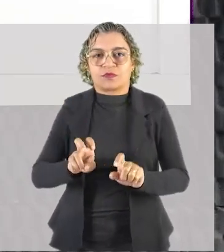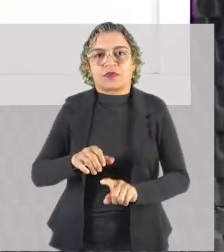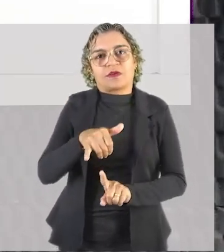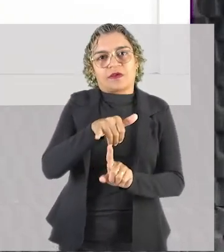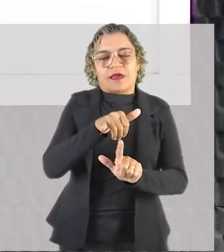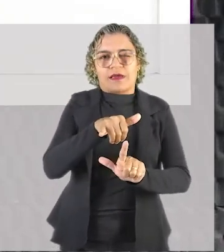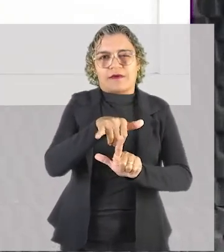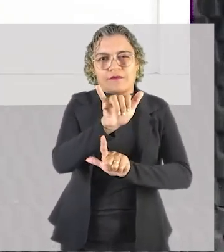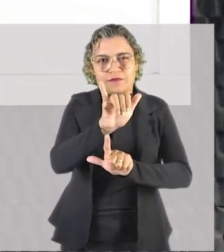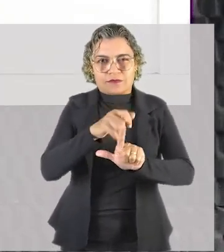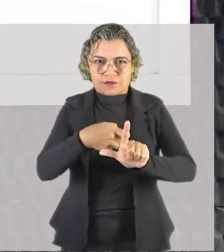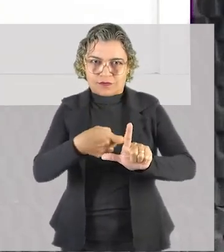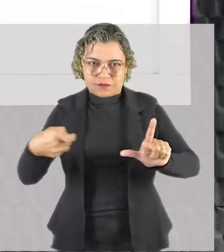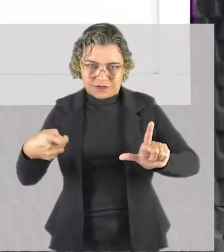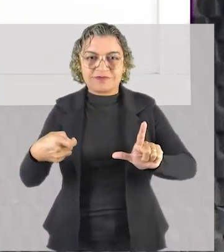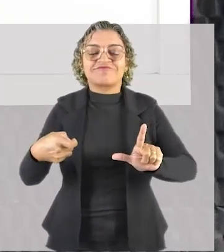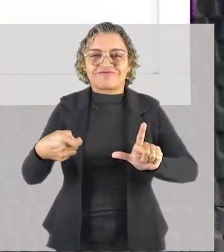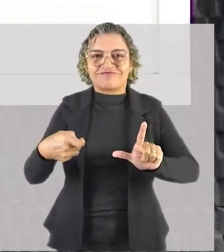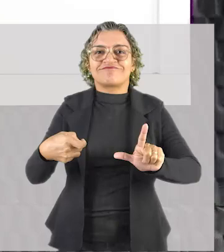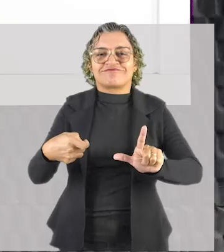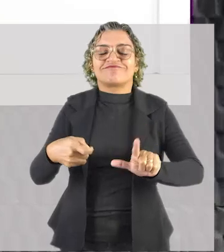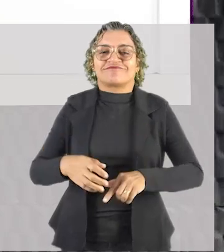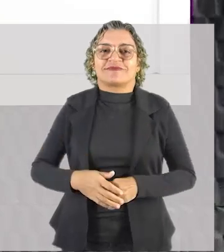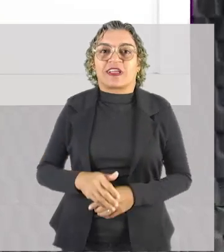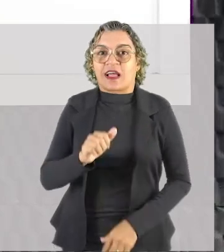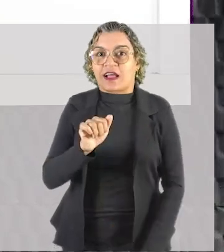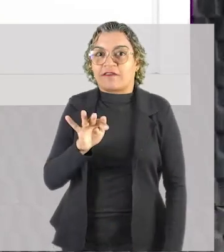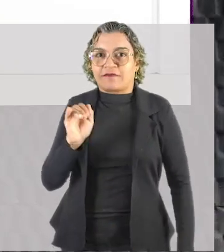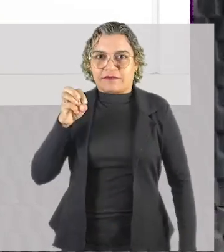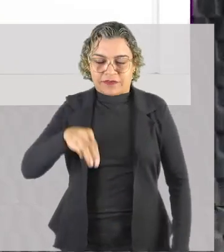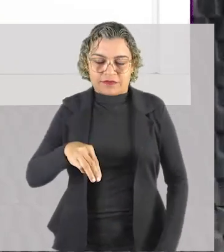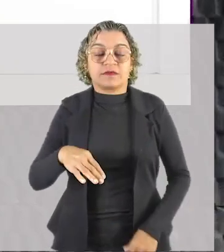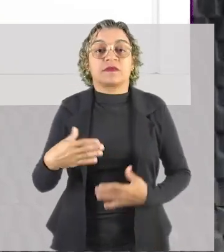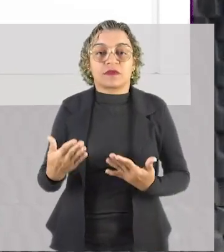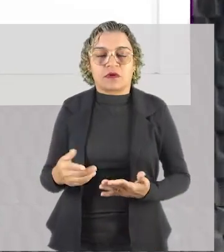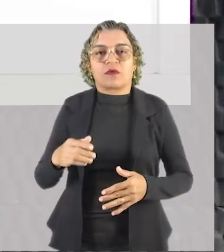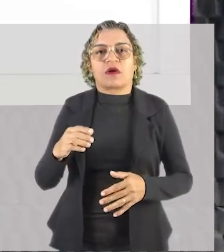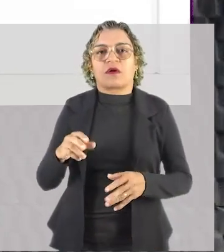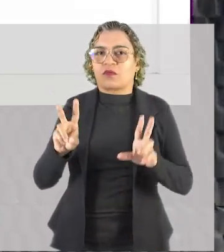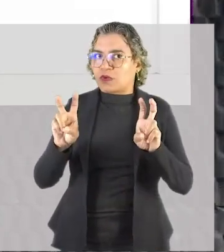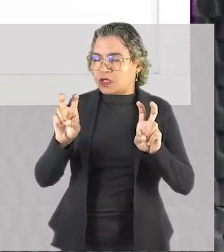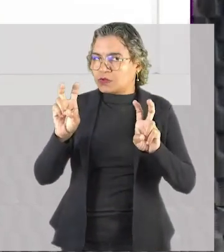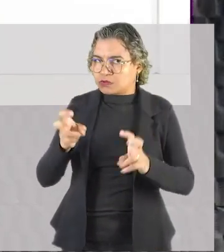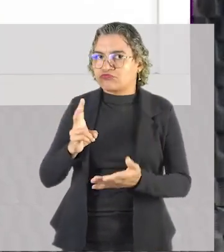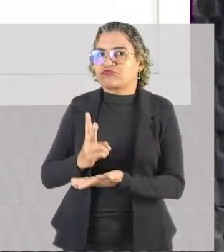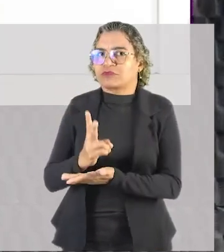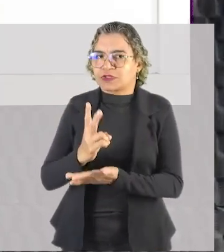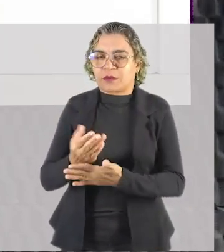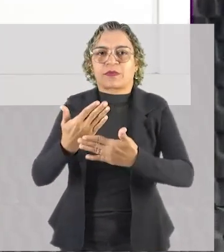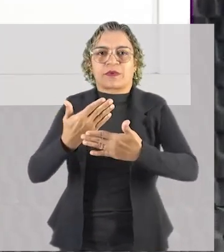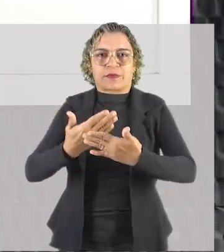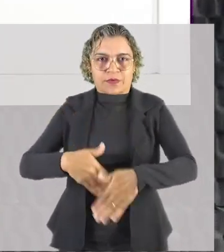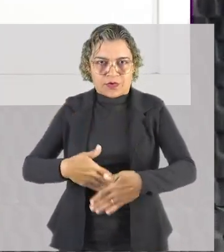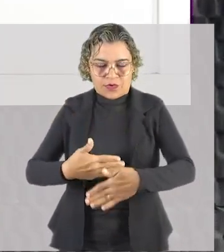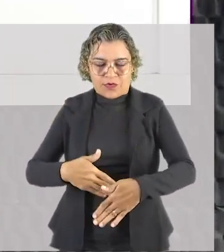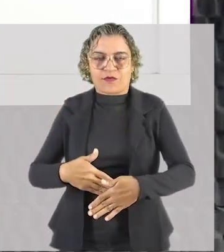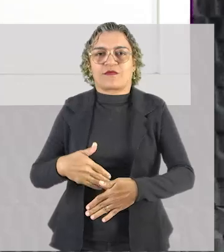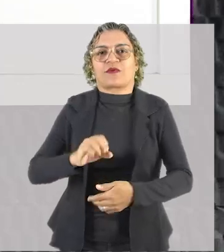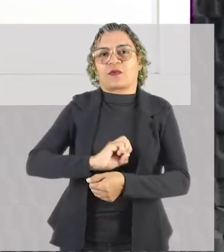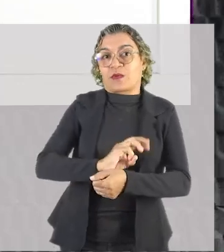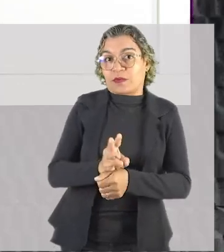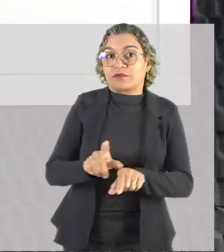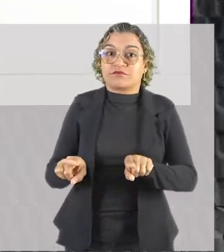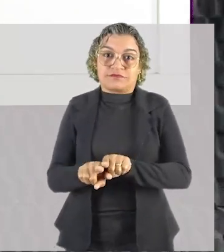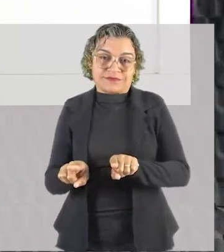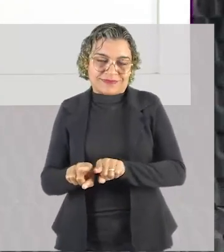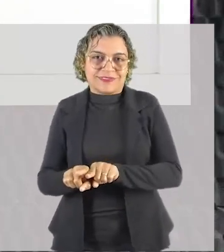A função do primeiro grau, função afim. Tá? Que é um assunto bastante recorrente aí nas provas, tanto da UEMA como